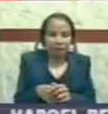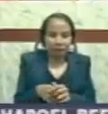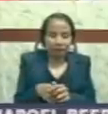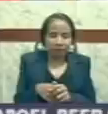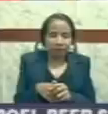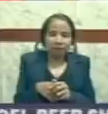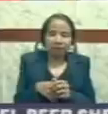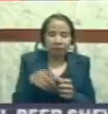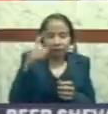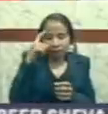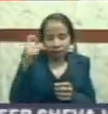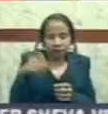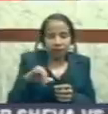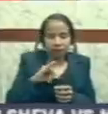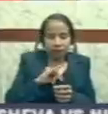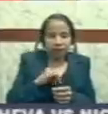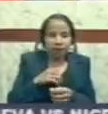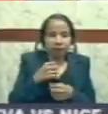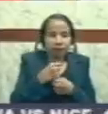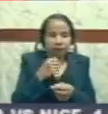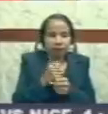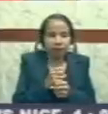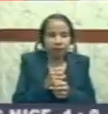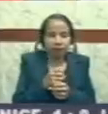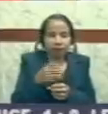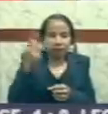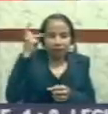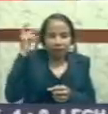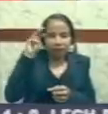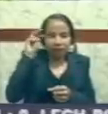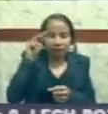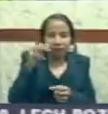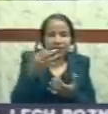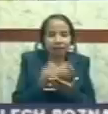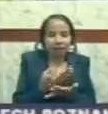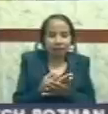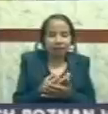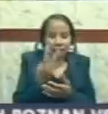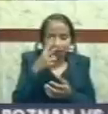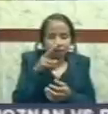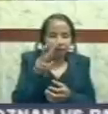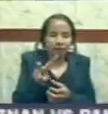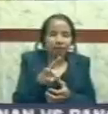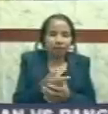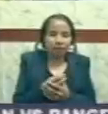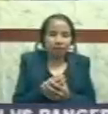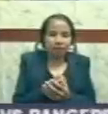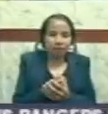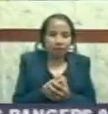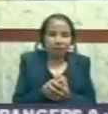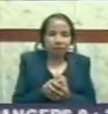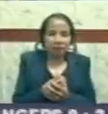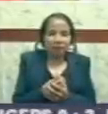despesas também, né? Mas a minha dita para tu nem primeiro ministro, o governo, a ministro de finanças tem que controlar